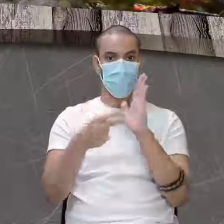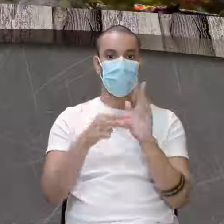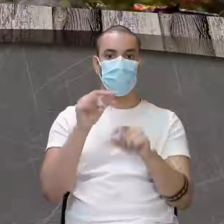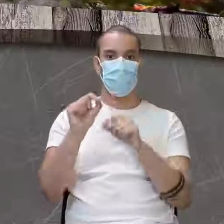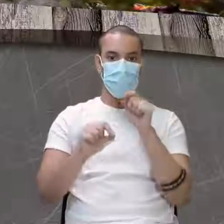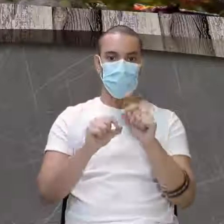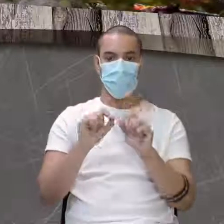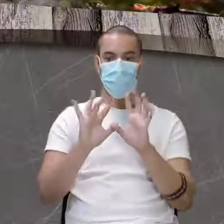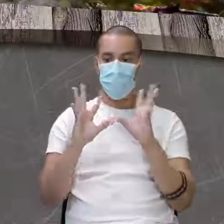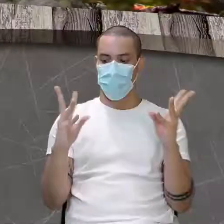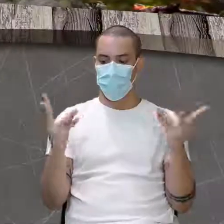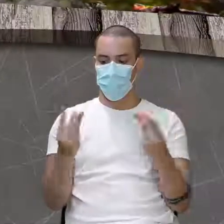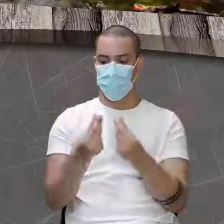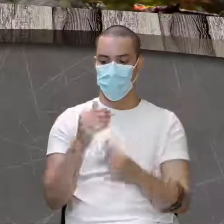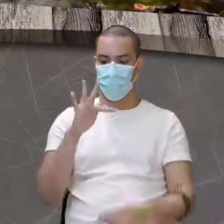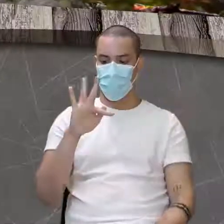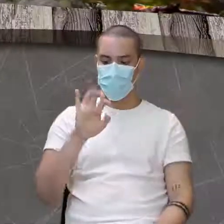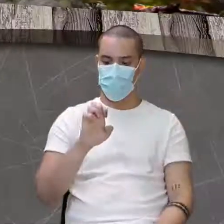A fermentação,